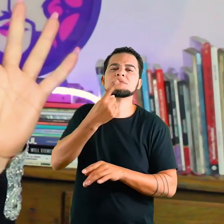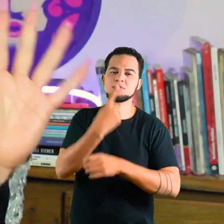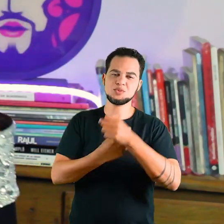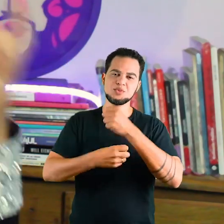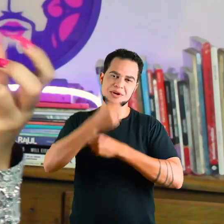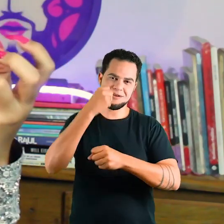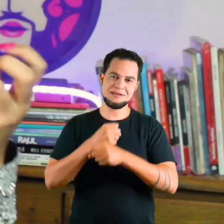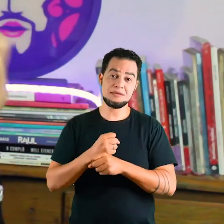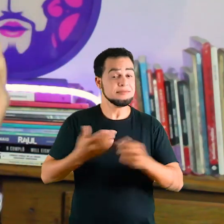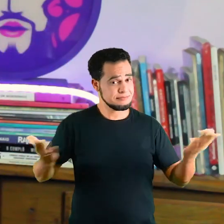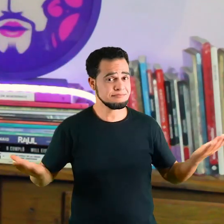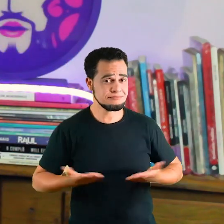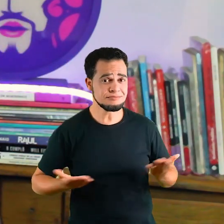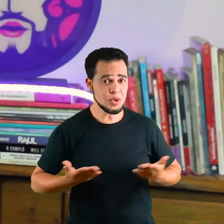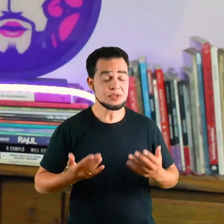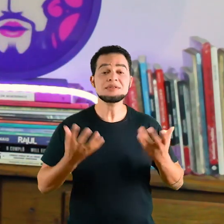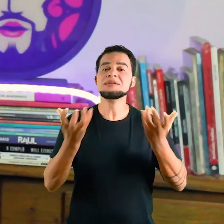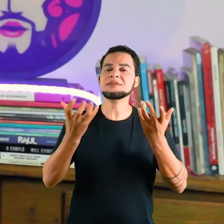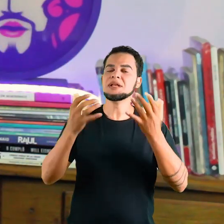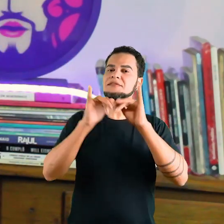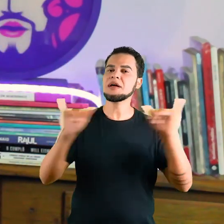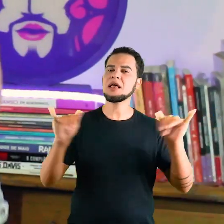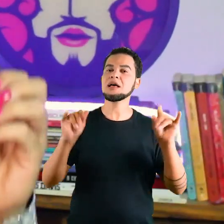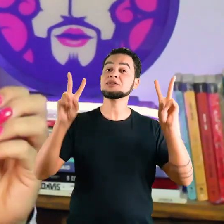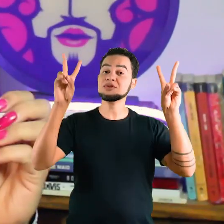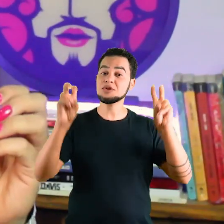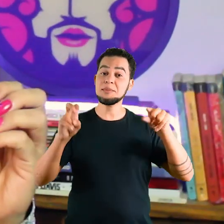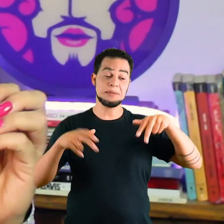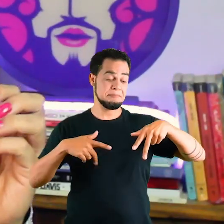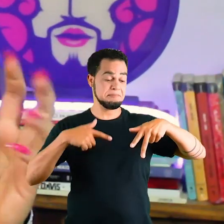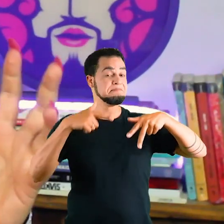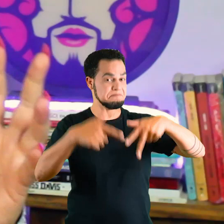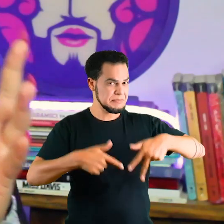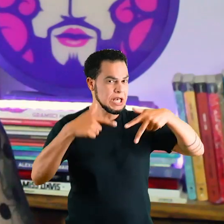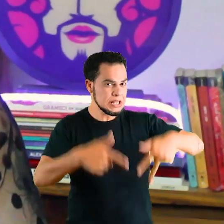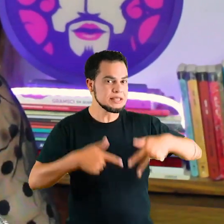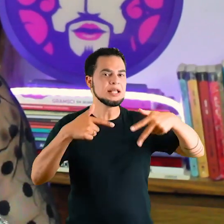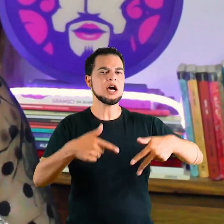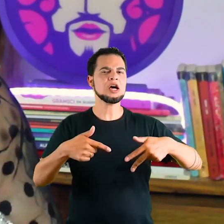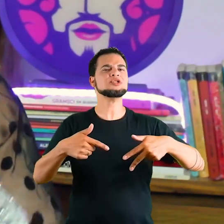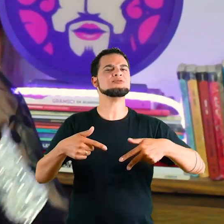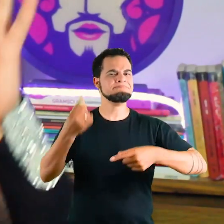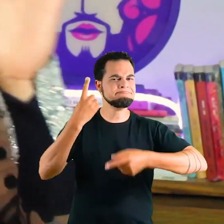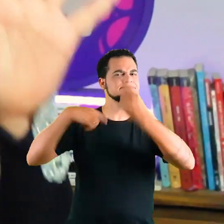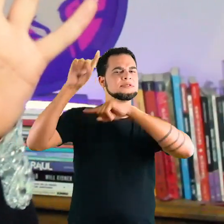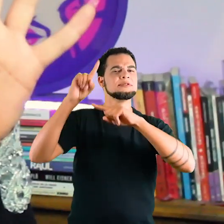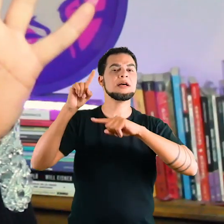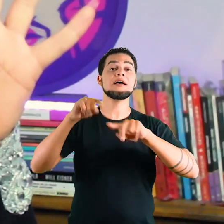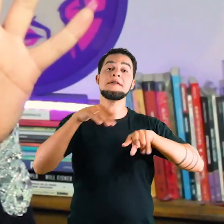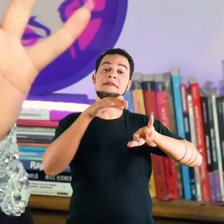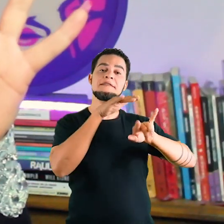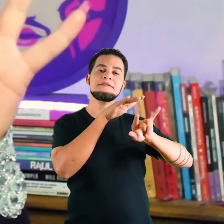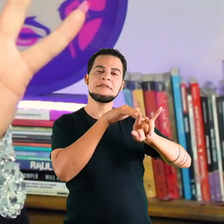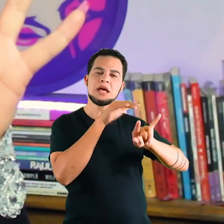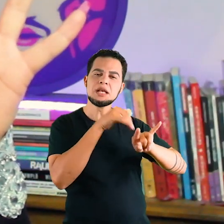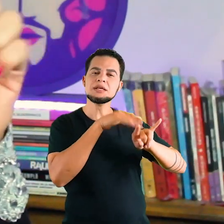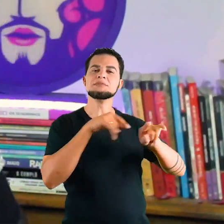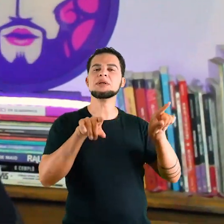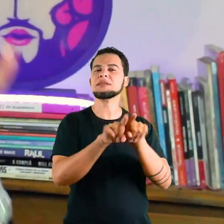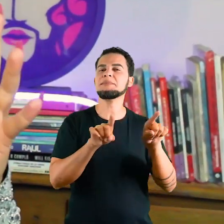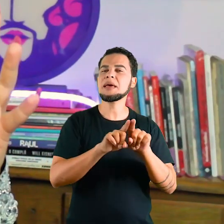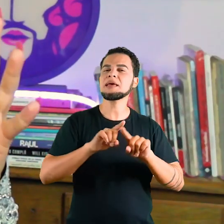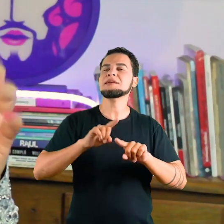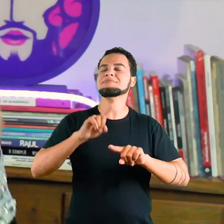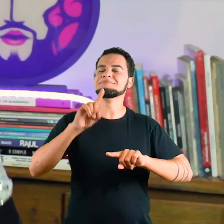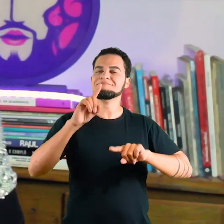um ano. E hoje eu gostaria de falar sobre militantes radicais, veganismo e materialismo histórico dialético.